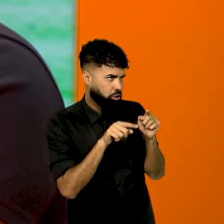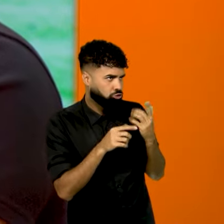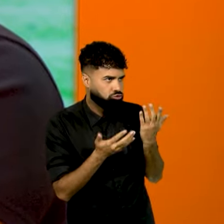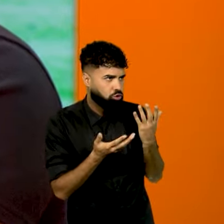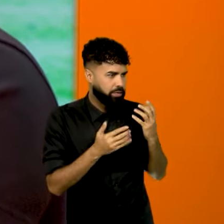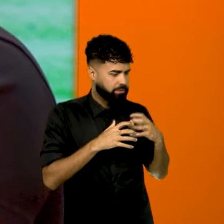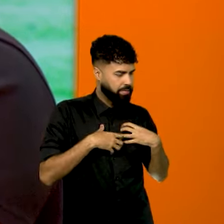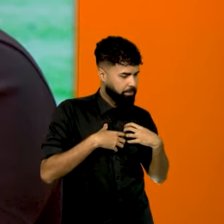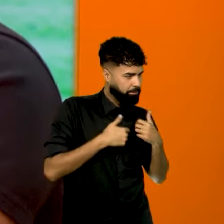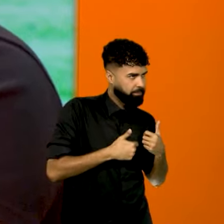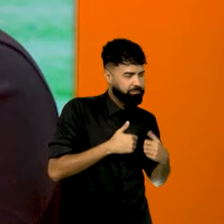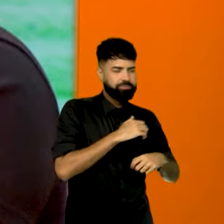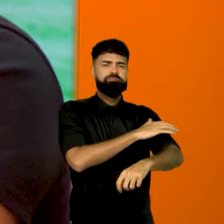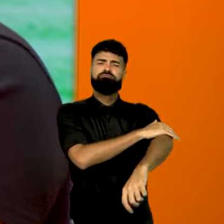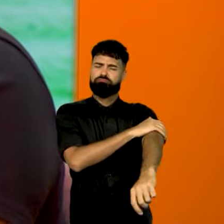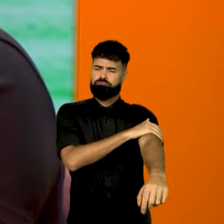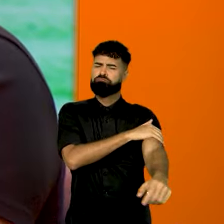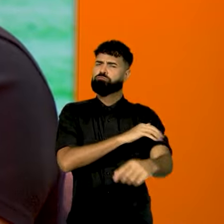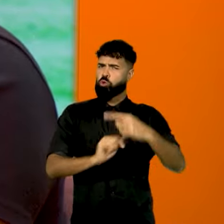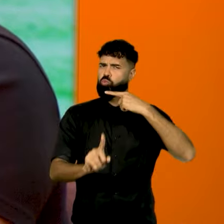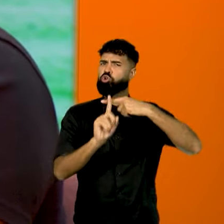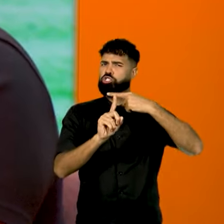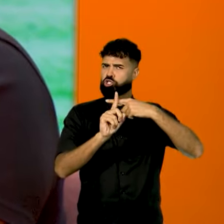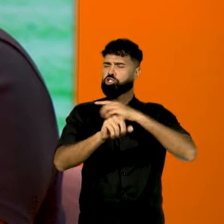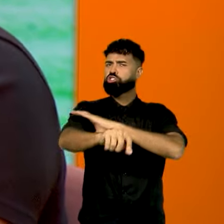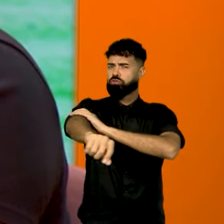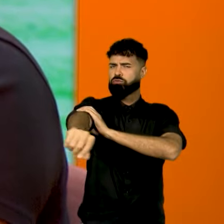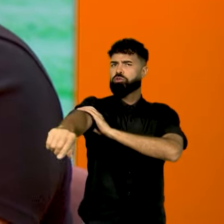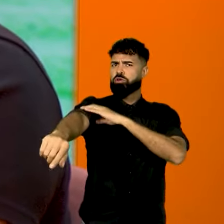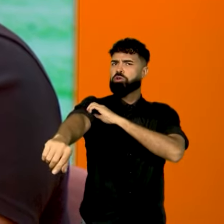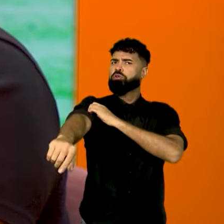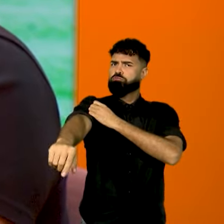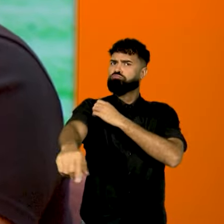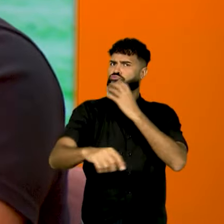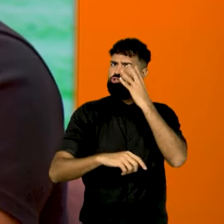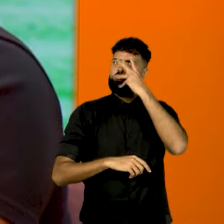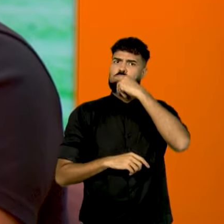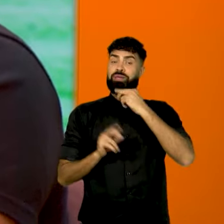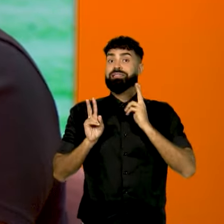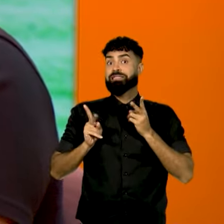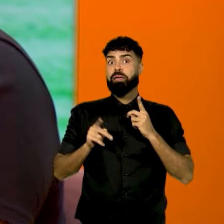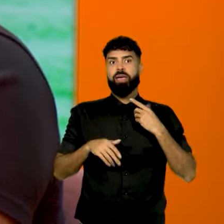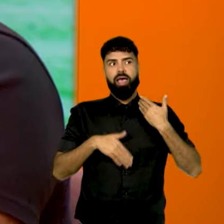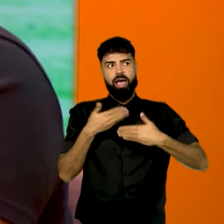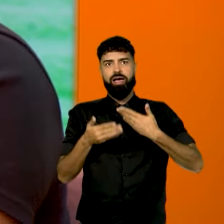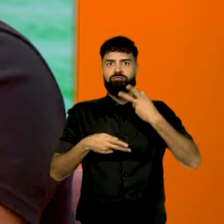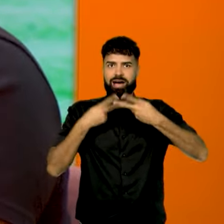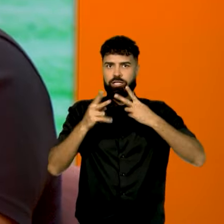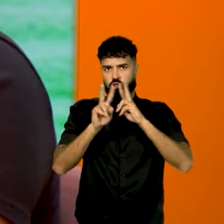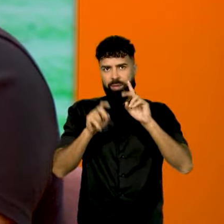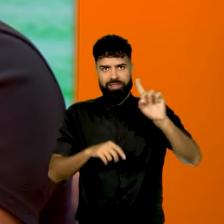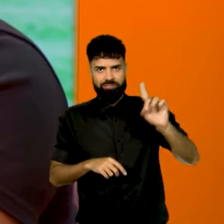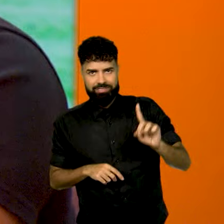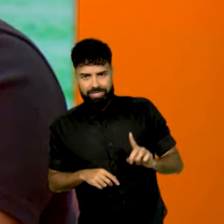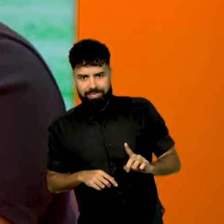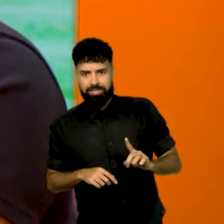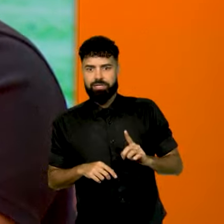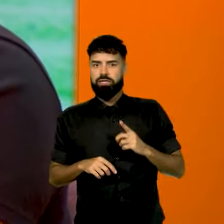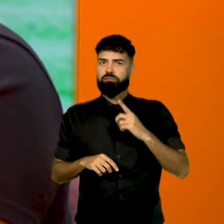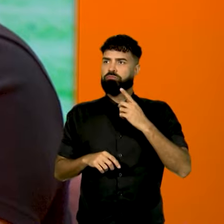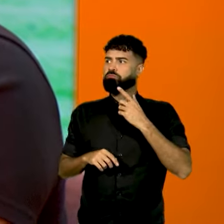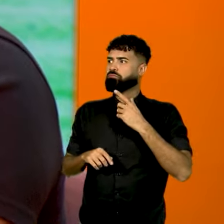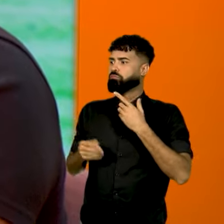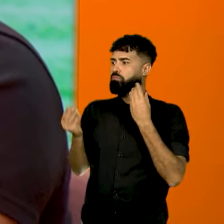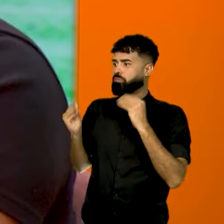Muito, muito. A gente tem um retorno muito positivo e muito bonito. Toda vez que a gente, né, aborda o tema com a criançada deficiente, quando a